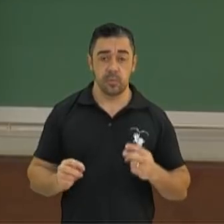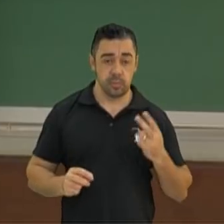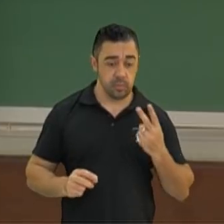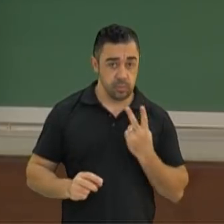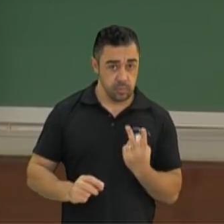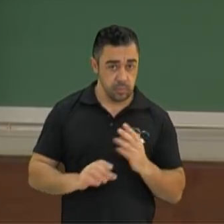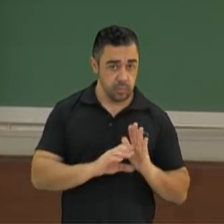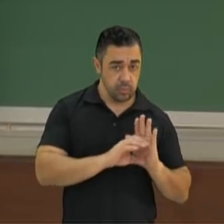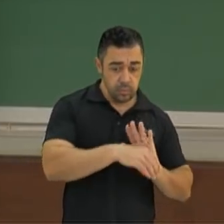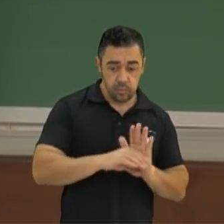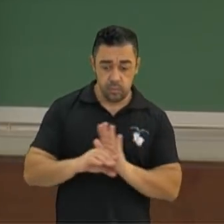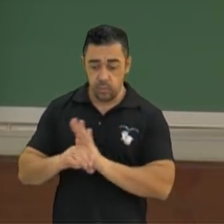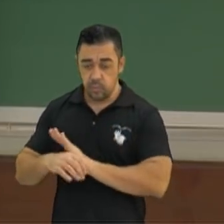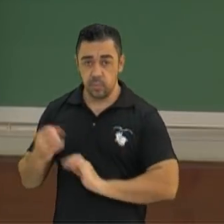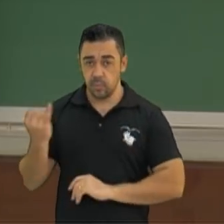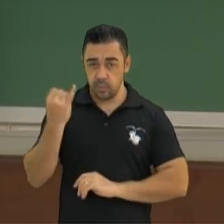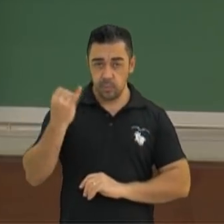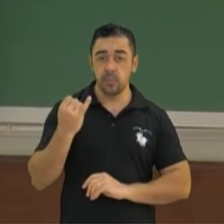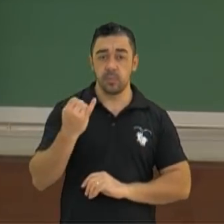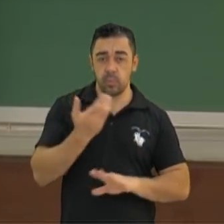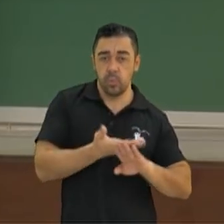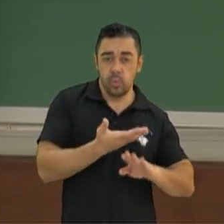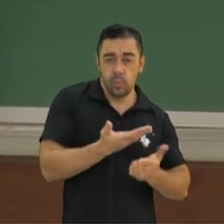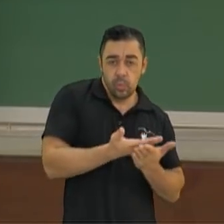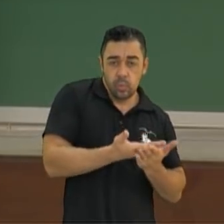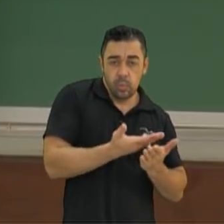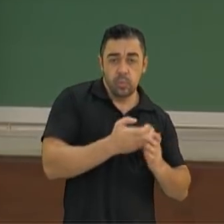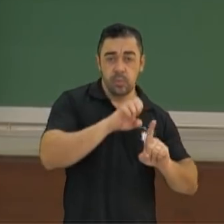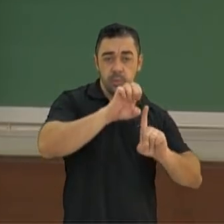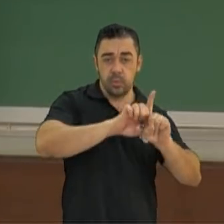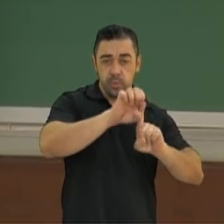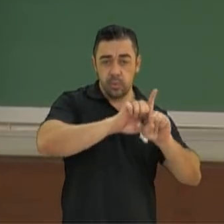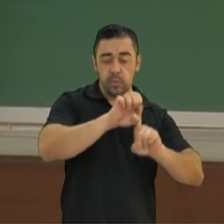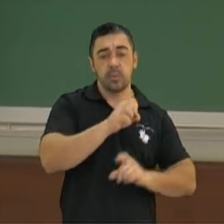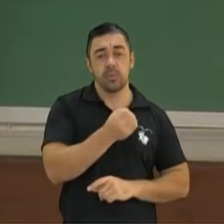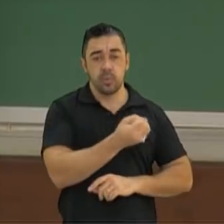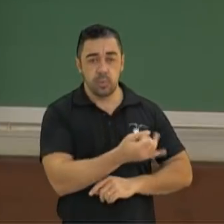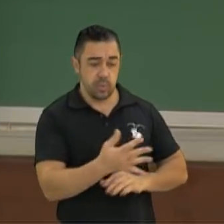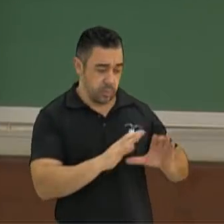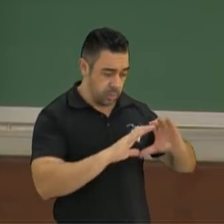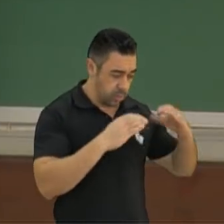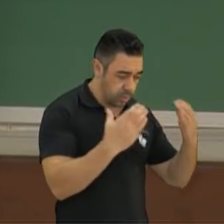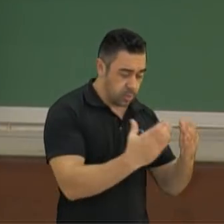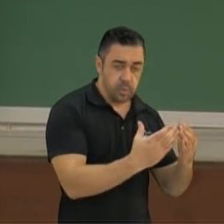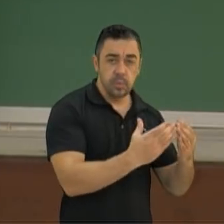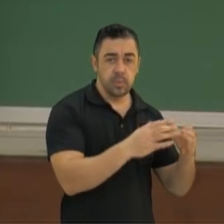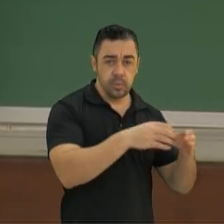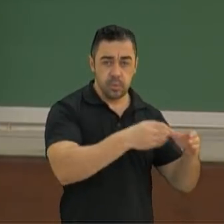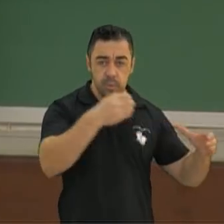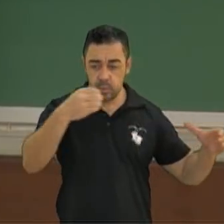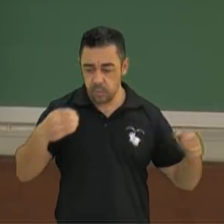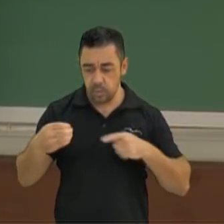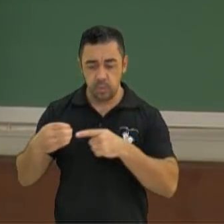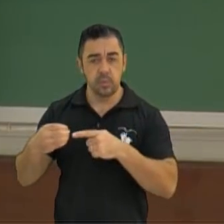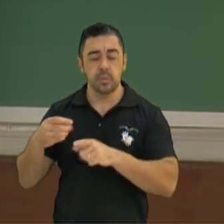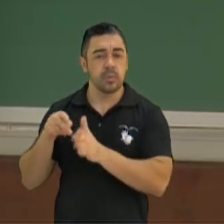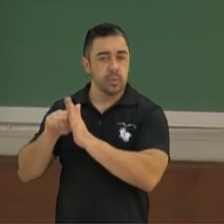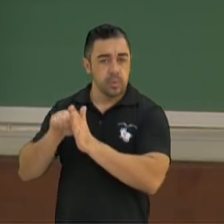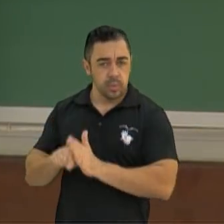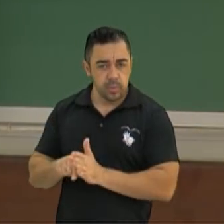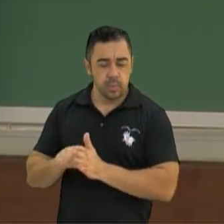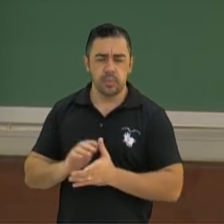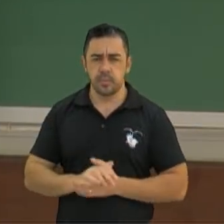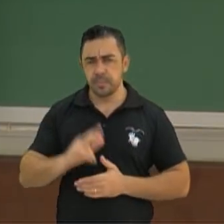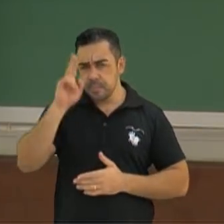conceitos importantes da estatística, população e amostra. Bom, lembra que a gente falou que